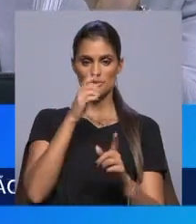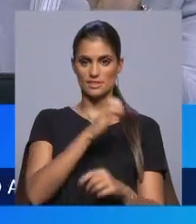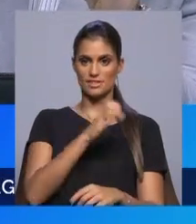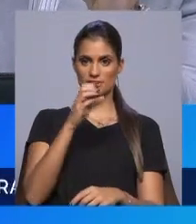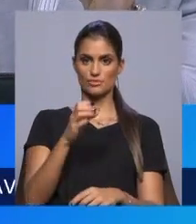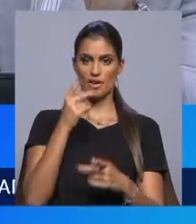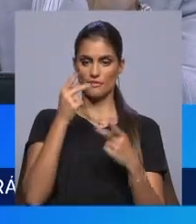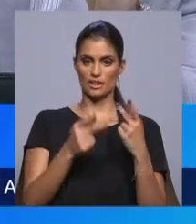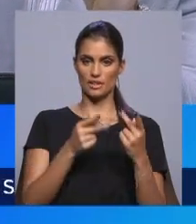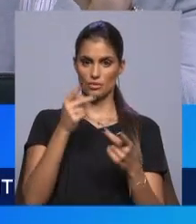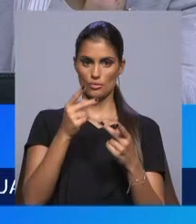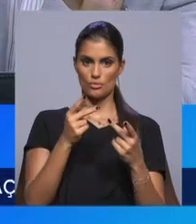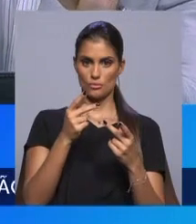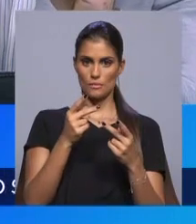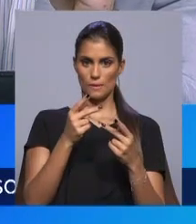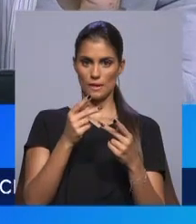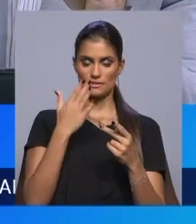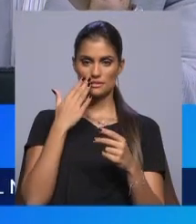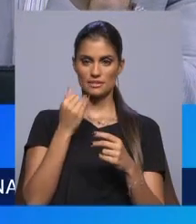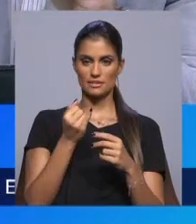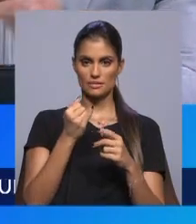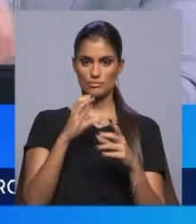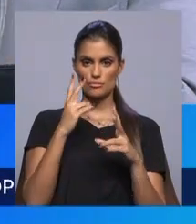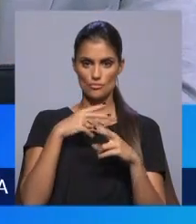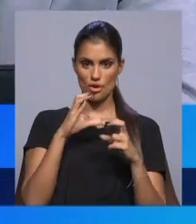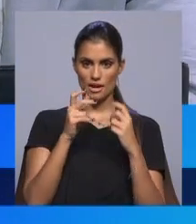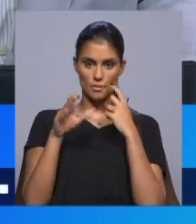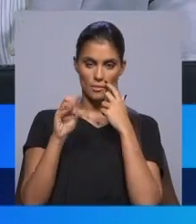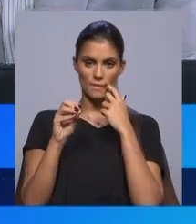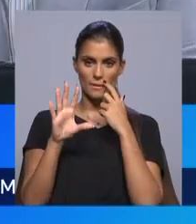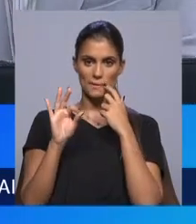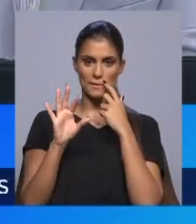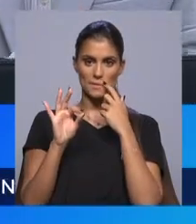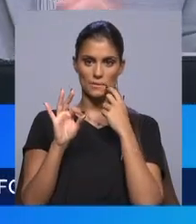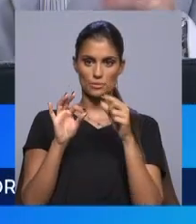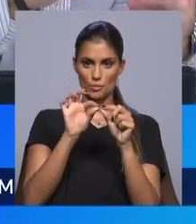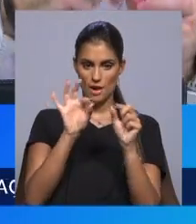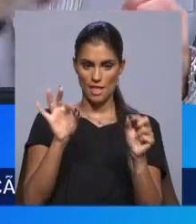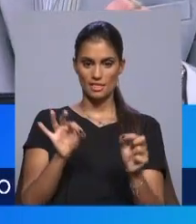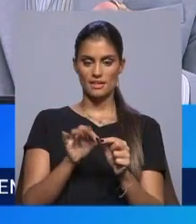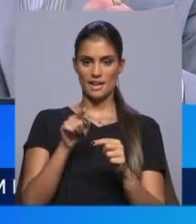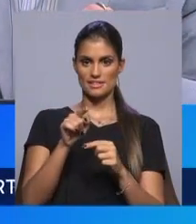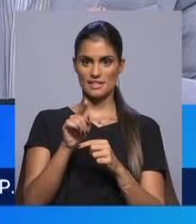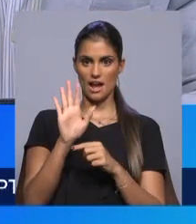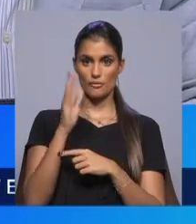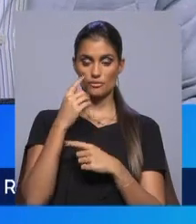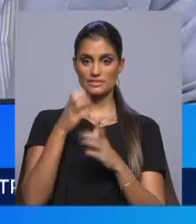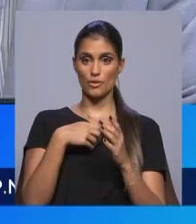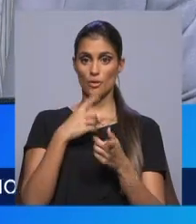analisam os anéis das árvores e tentam detectar a abundância de carbono 14 num determinado anel, então essa árvore está-lhe a dizer